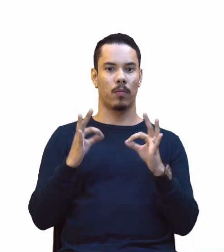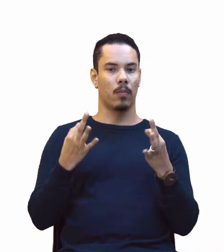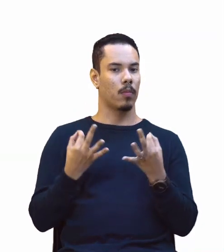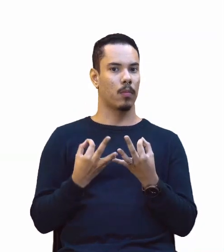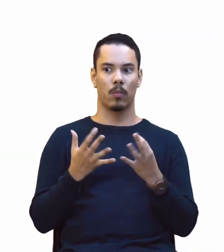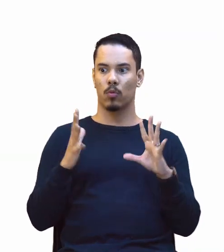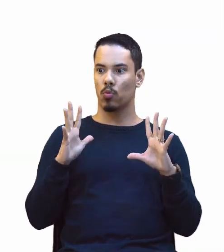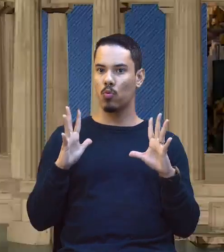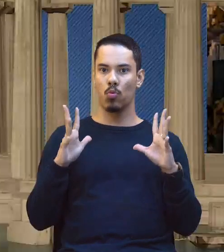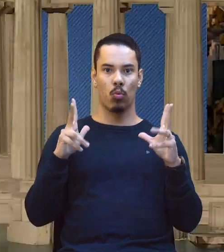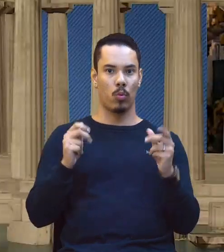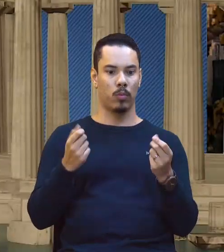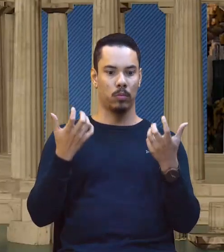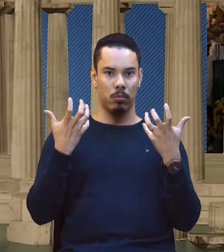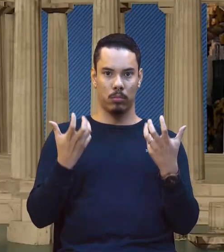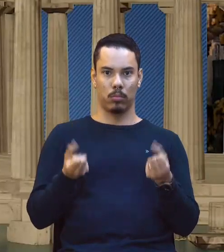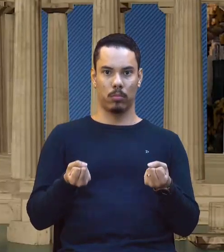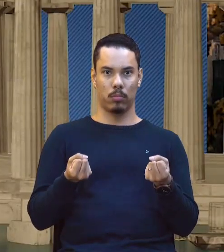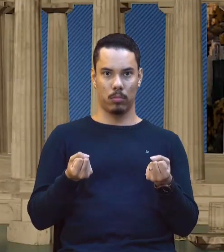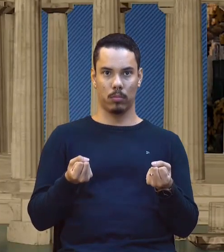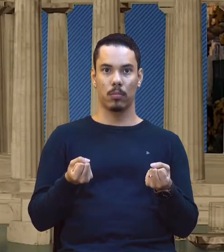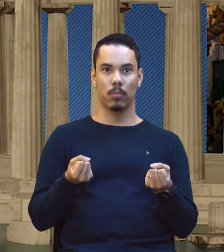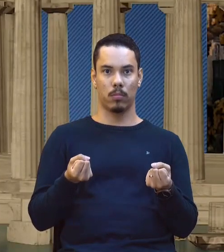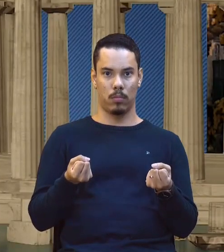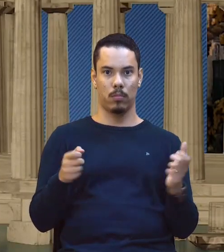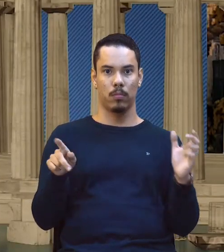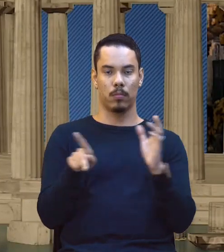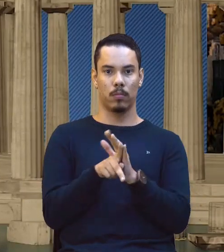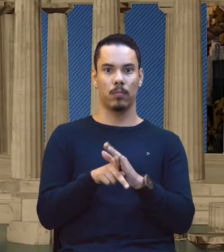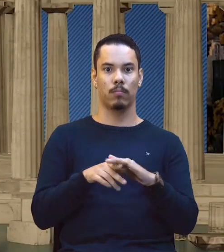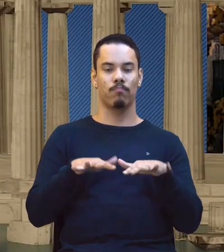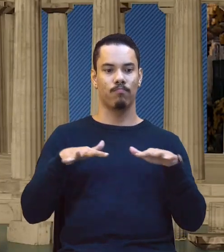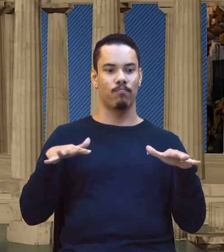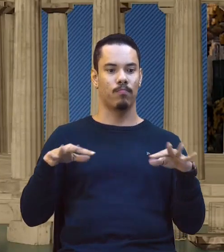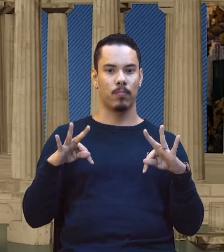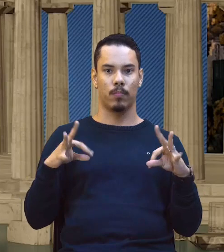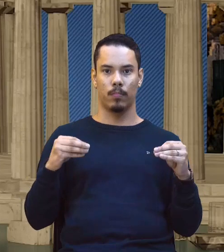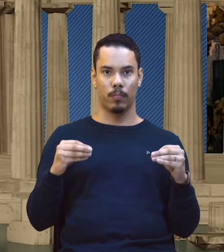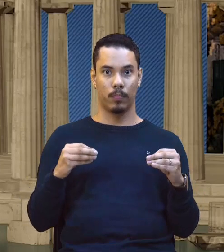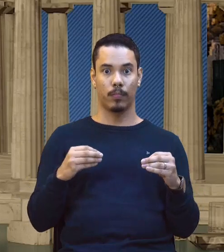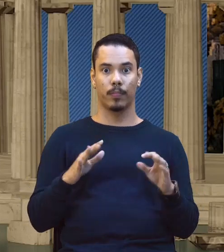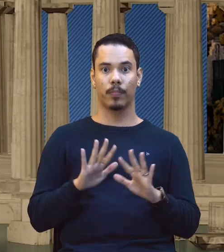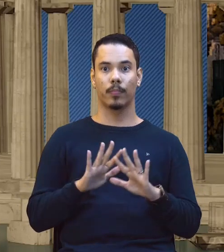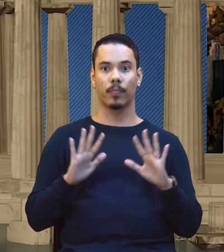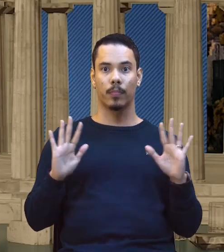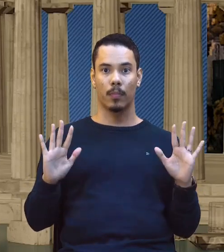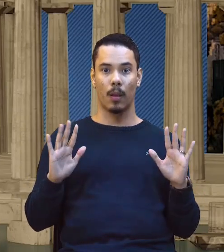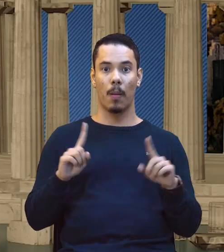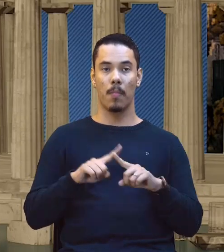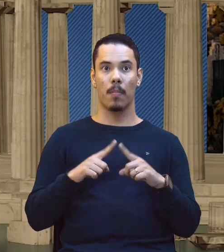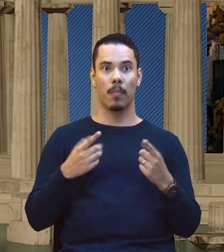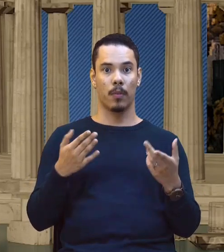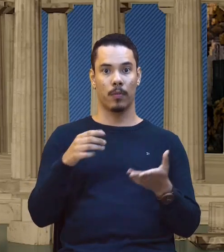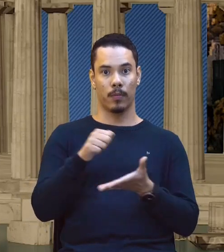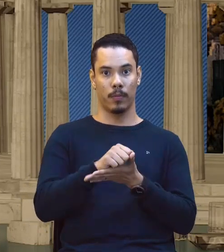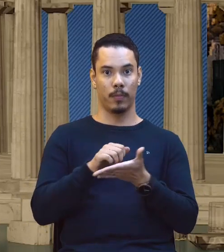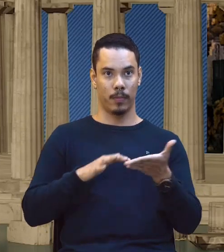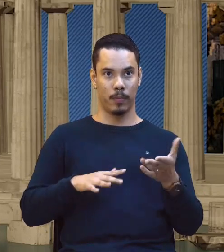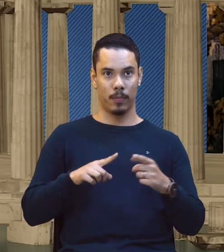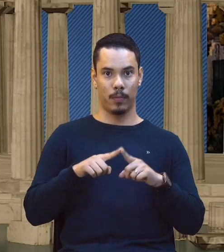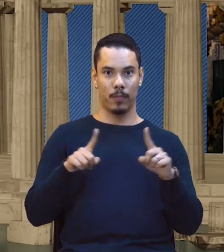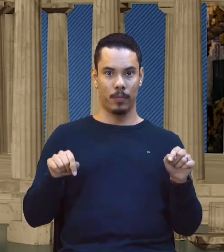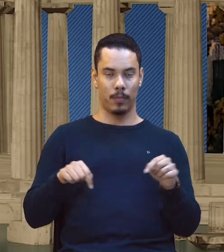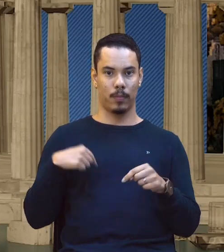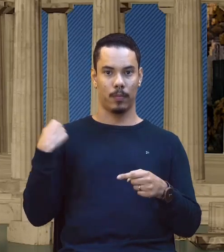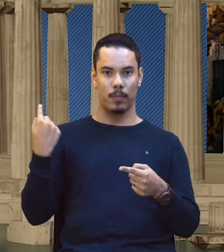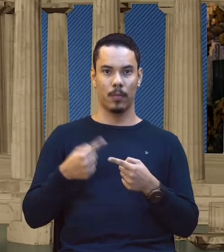todos aceitavam as suas manifestações. Pessoal, agora vocês vão para a atividade de sala e daqui a pouco a